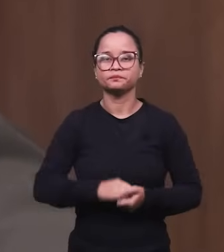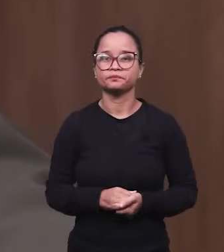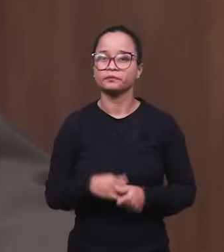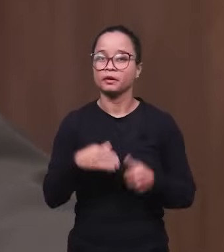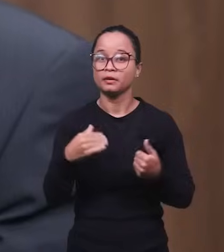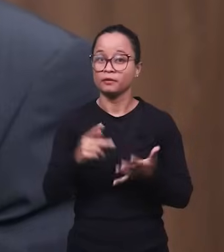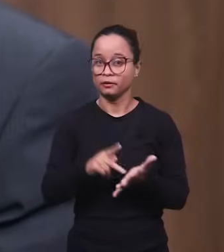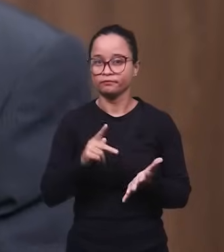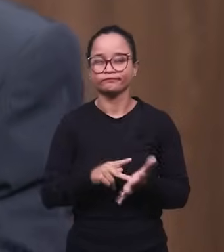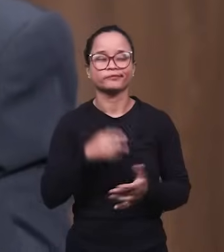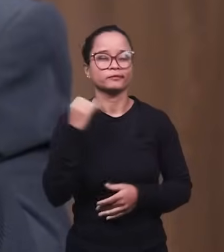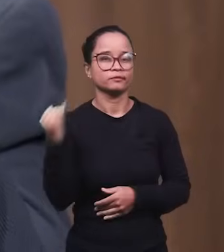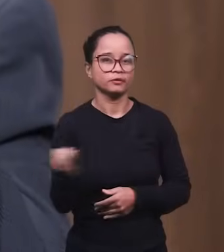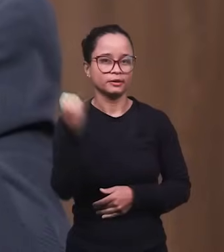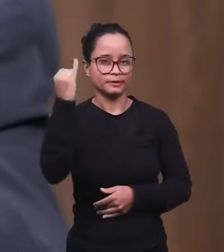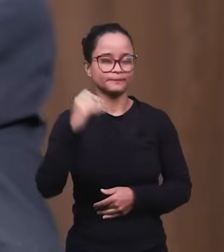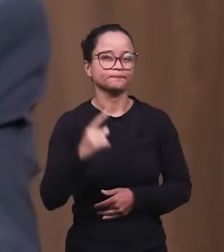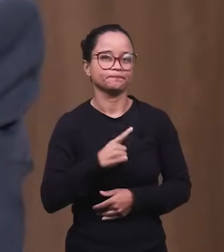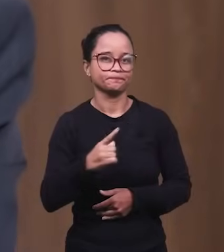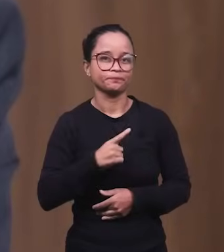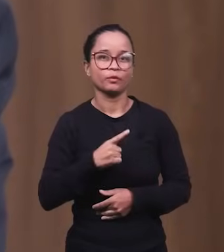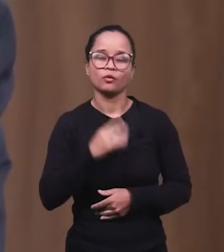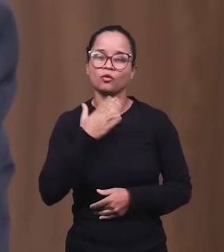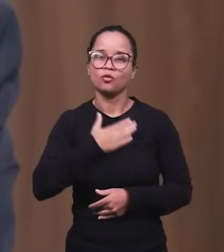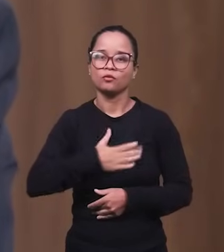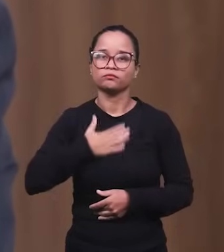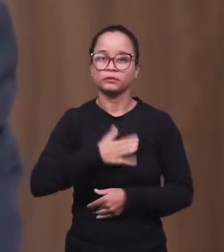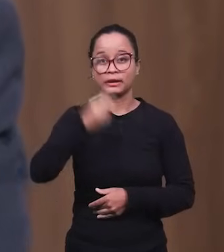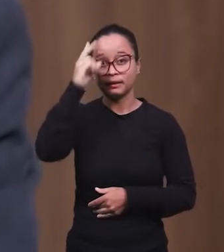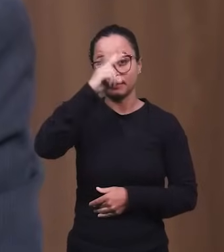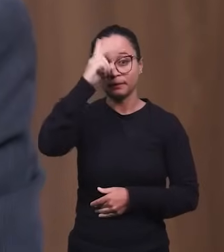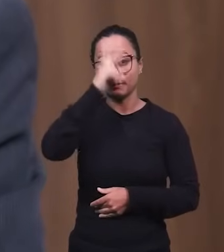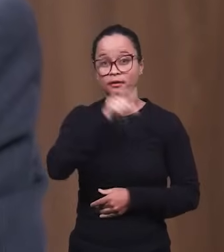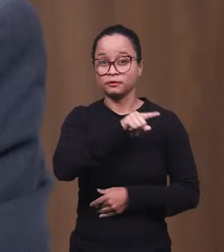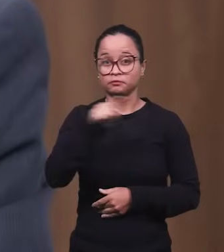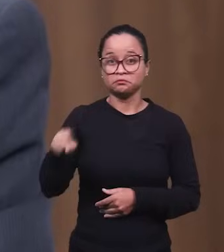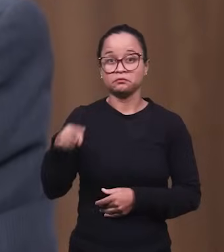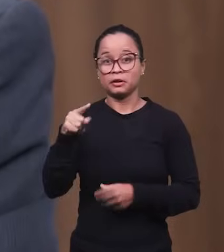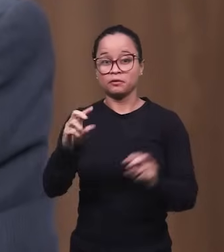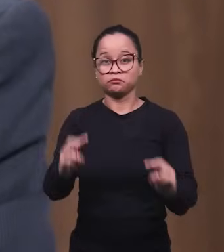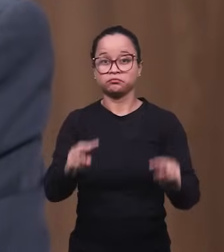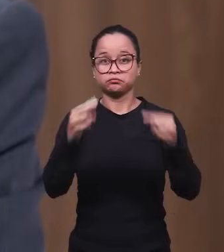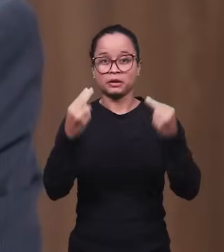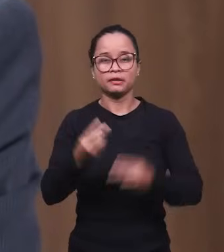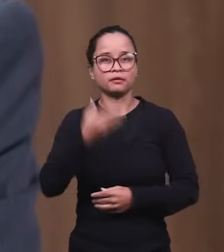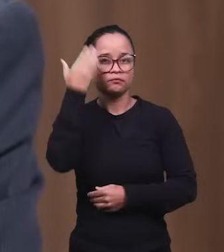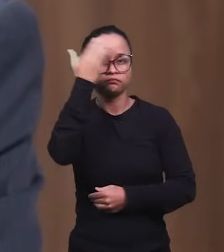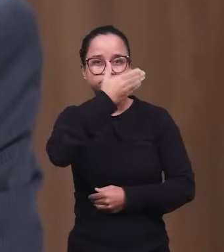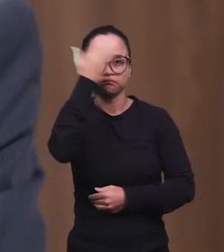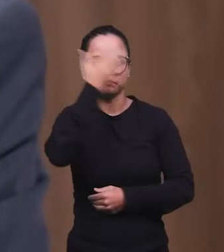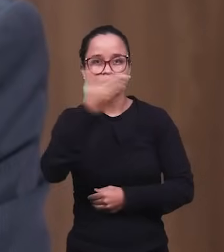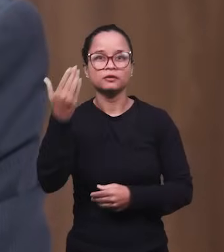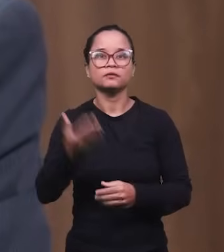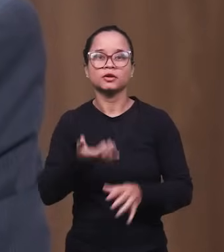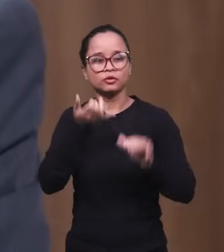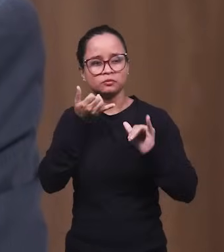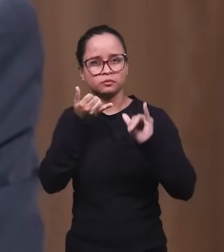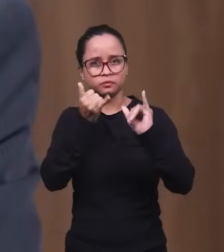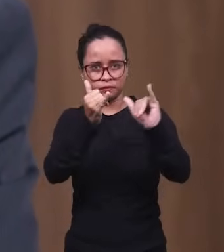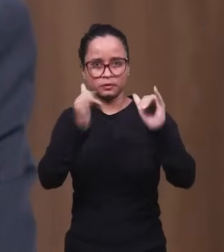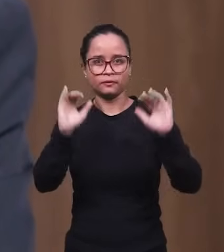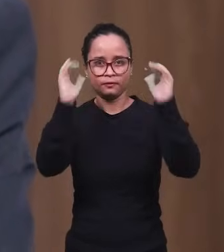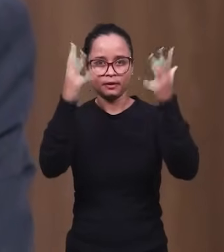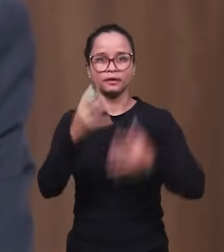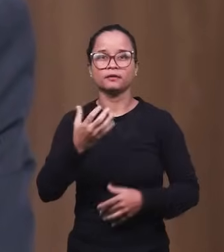uma coisa muito importante, eu gostaria até de lembrar aqueles que estão nos acompanhando, aqueles que não assistiram este evento, Trombetas